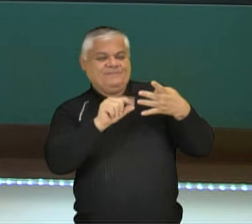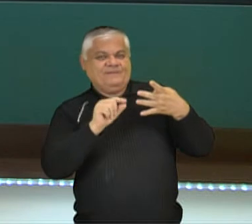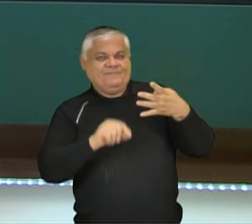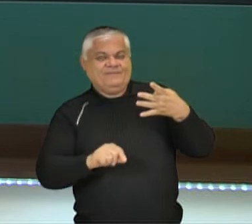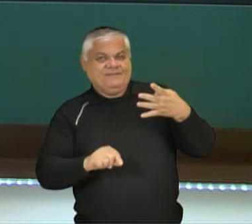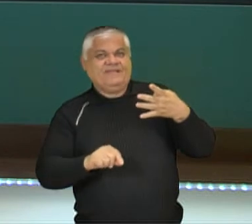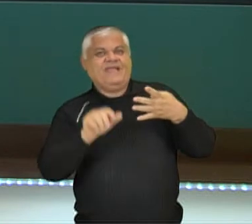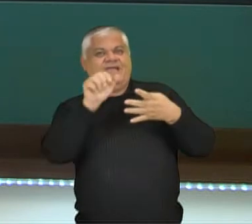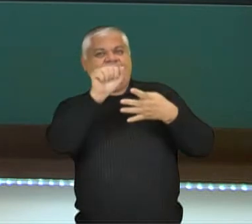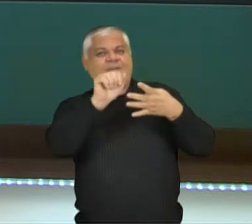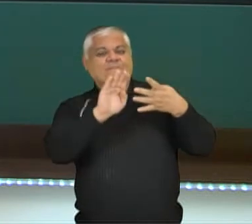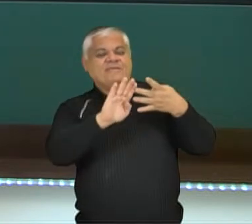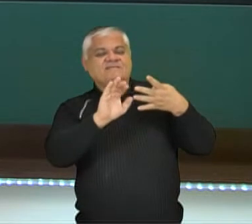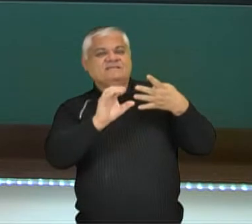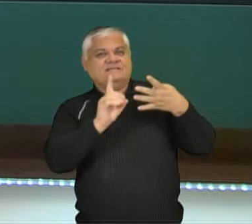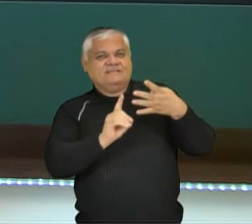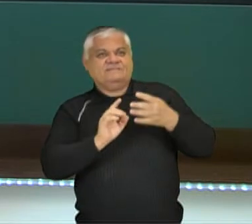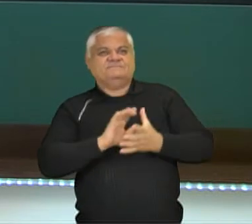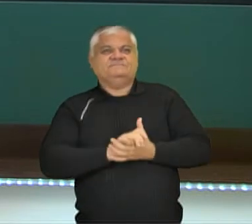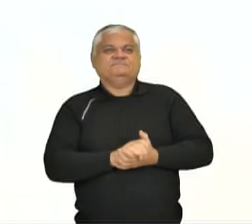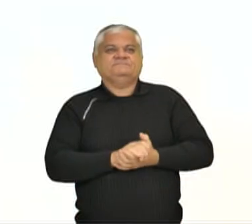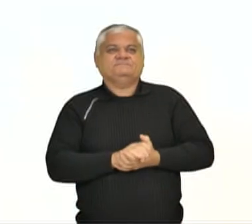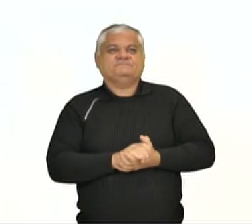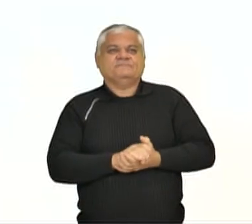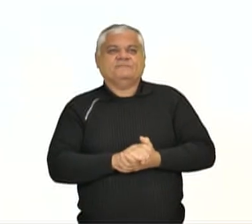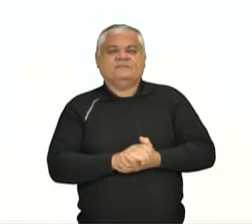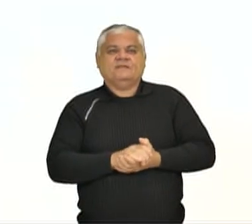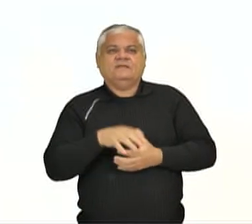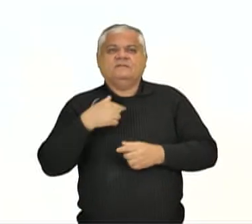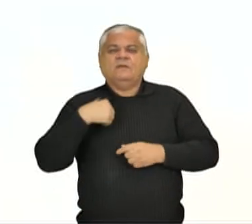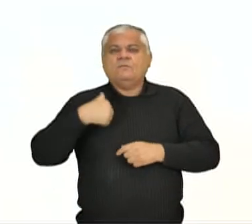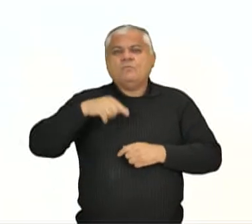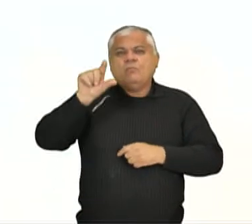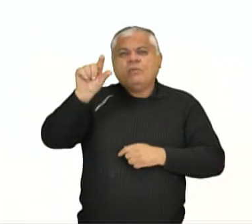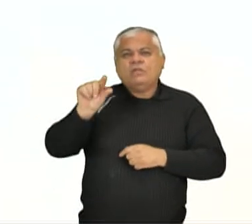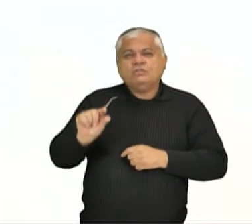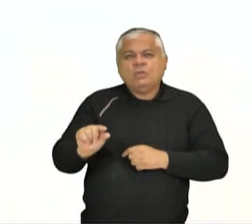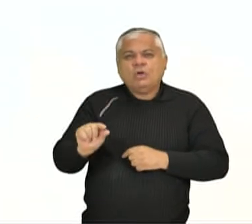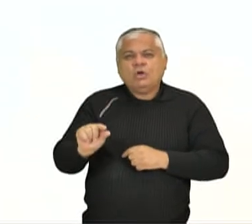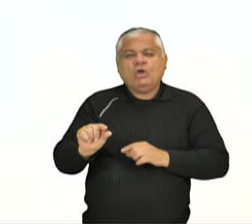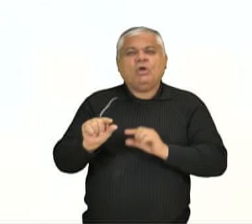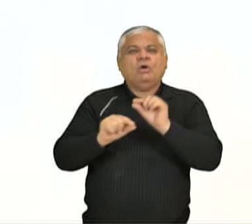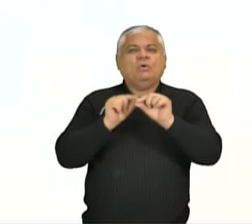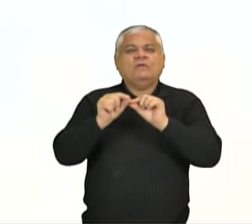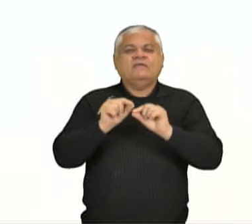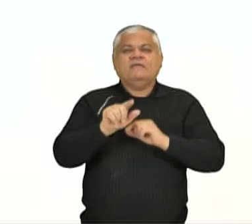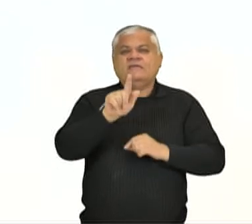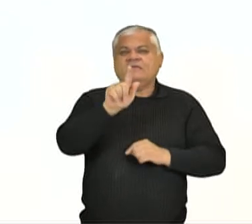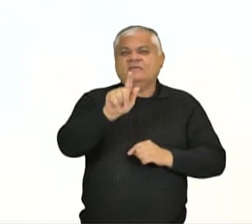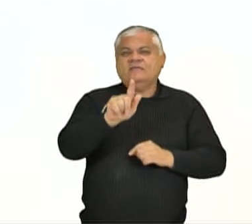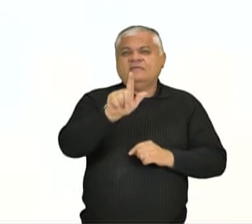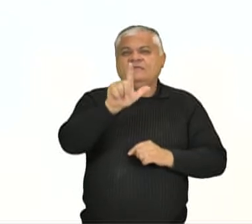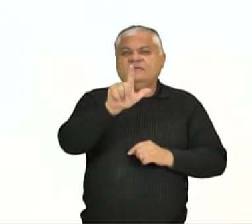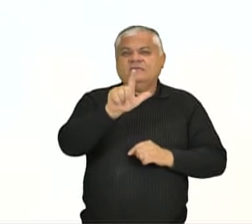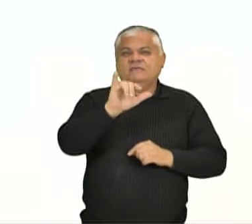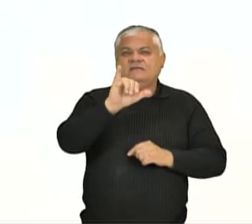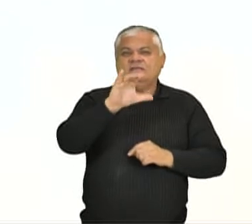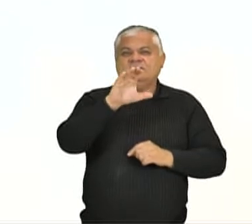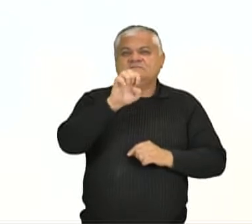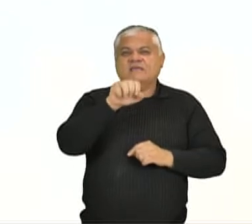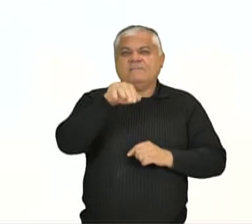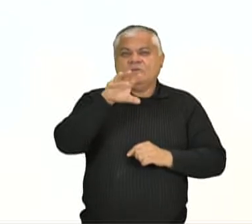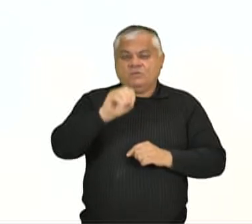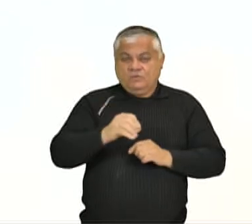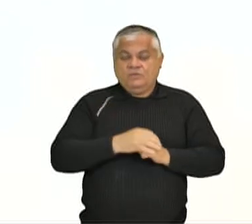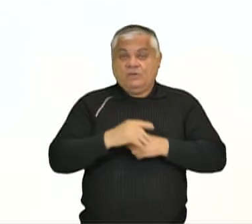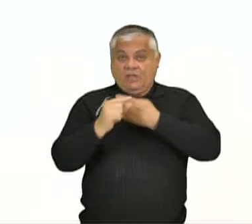fica mais fácil para a gente acertar. Com índice glicêmico. Souza aponta